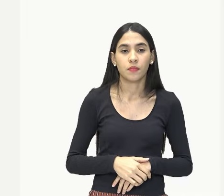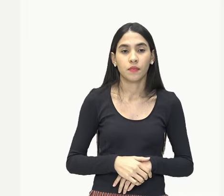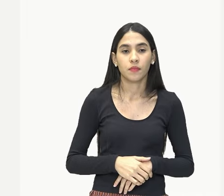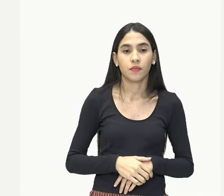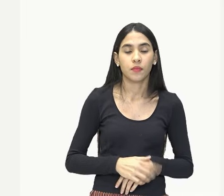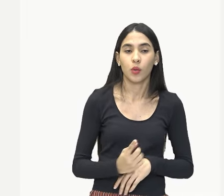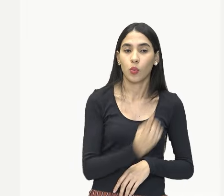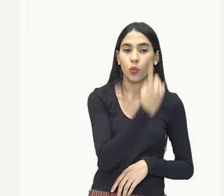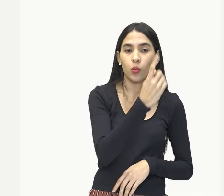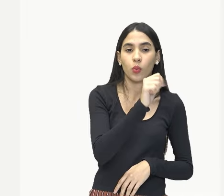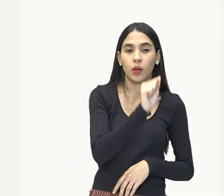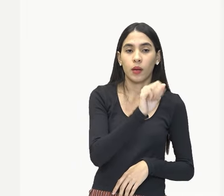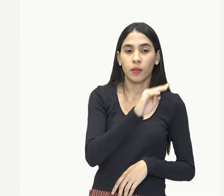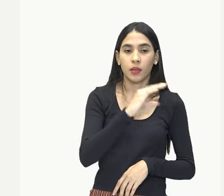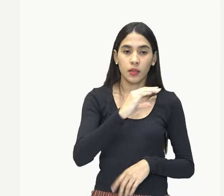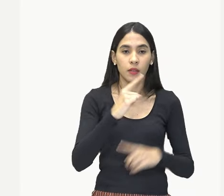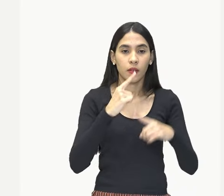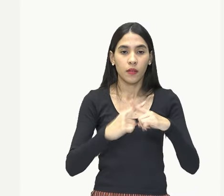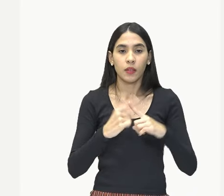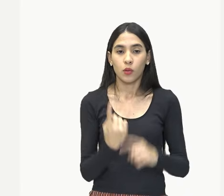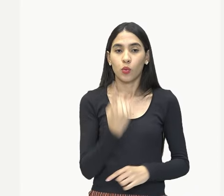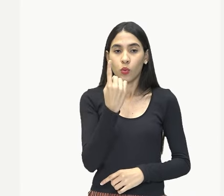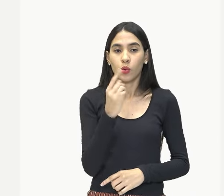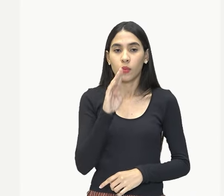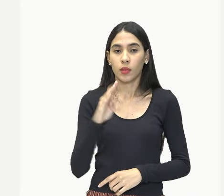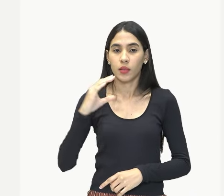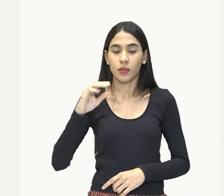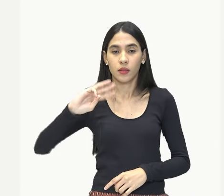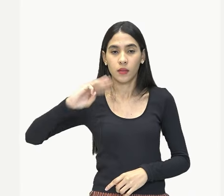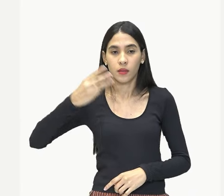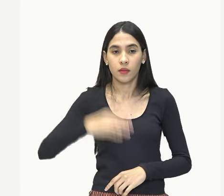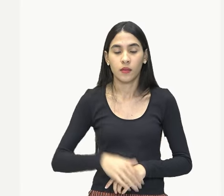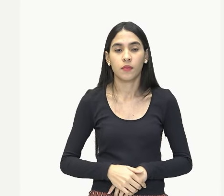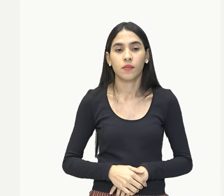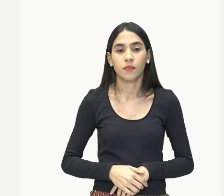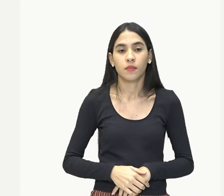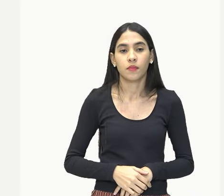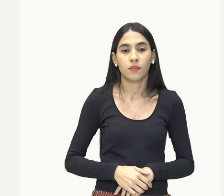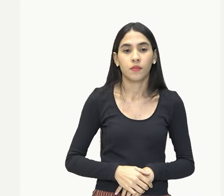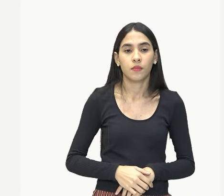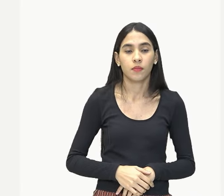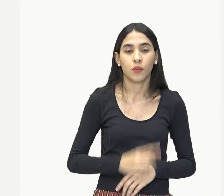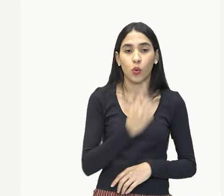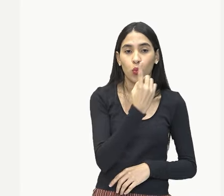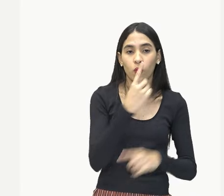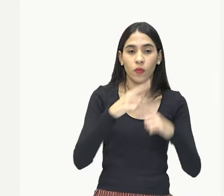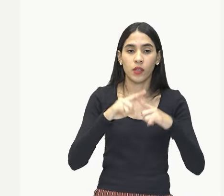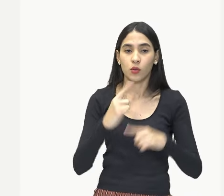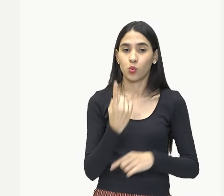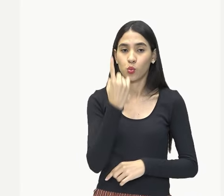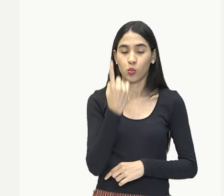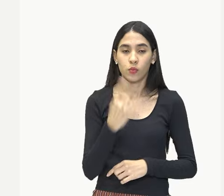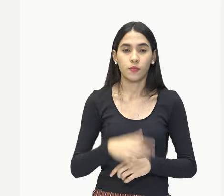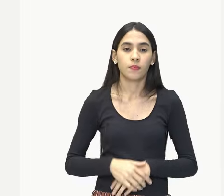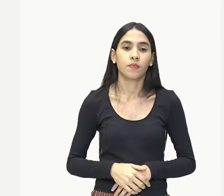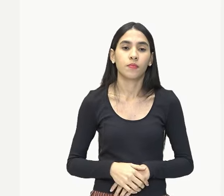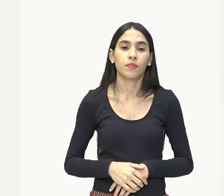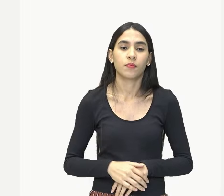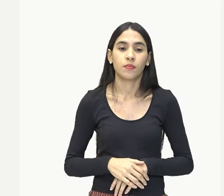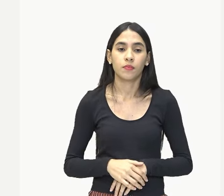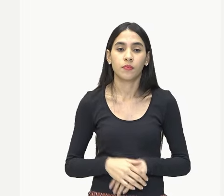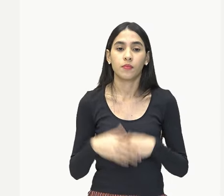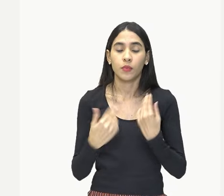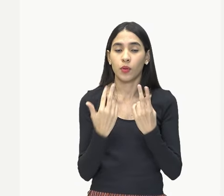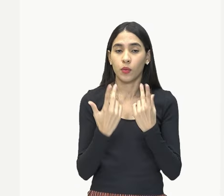o coeficiente numérico é 1. Começando a multiplicação, 1 multiplicado por 1, o resultado